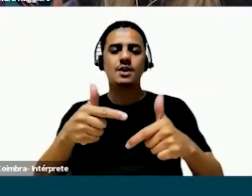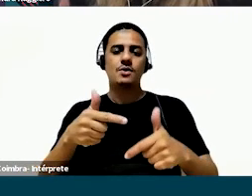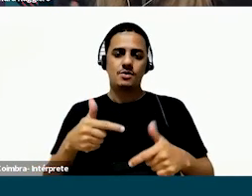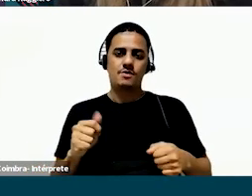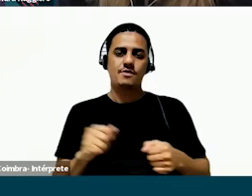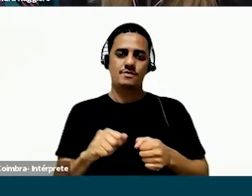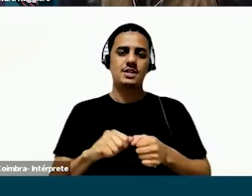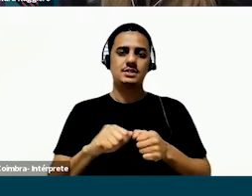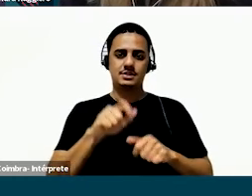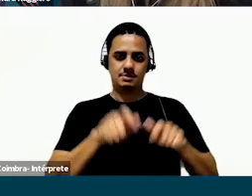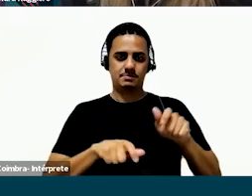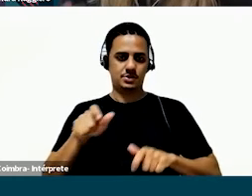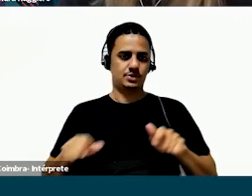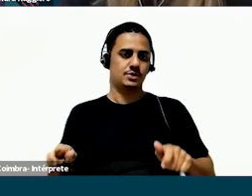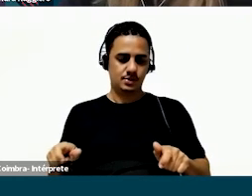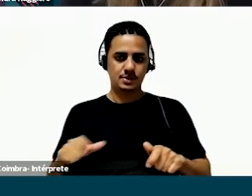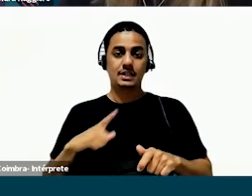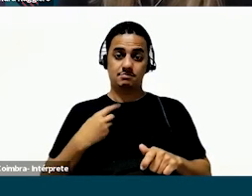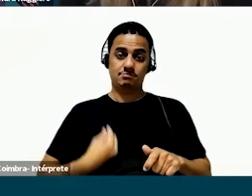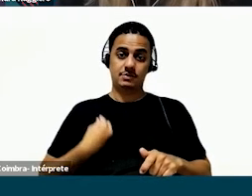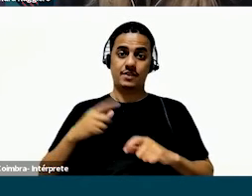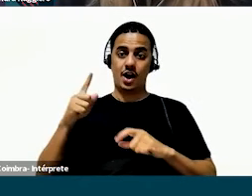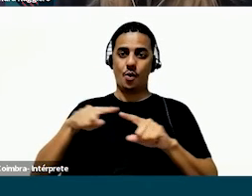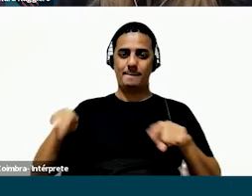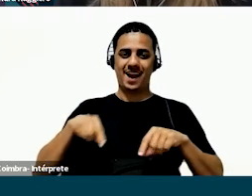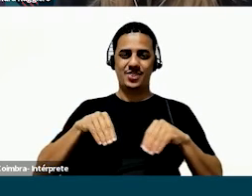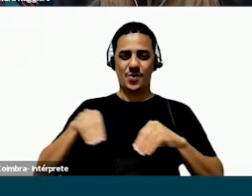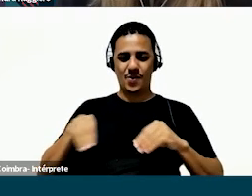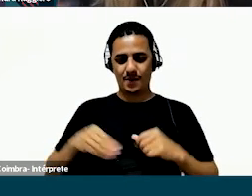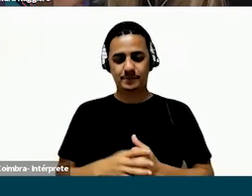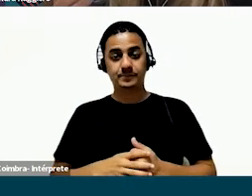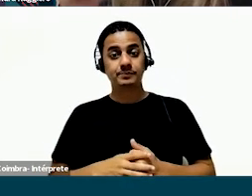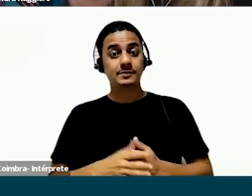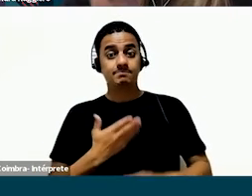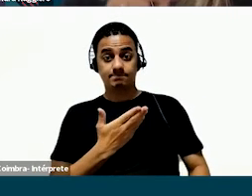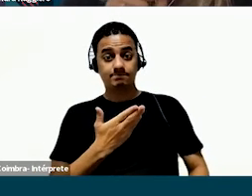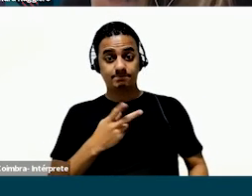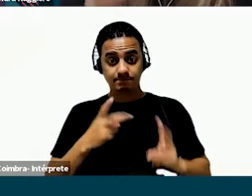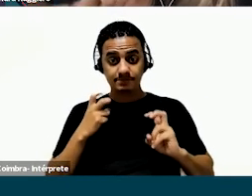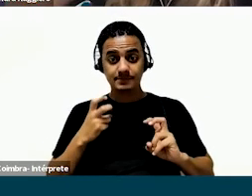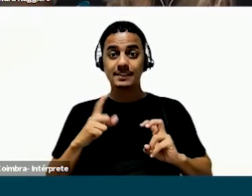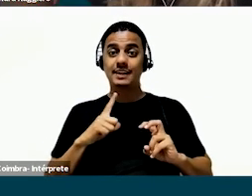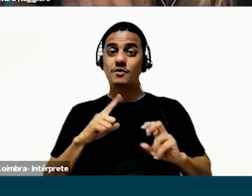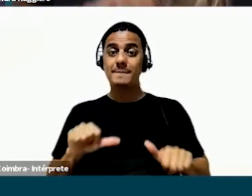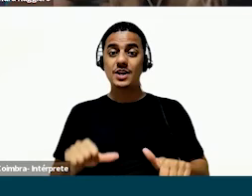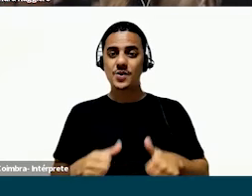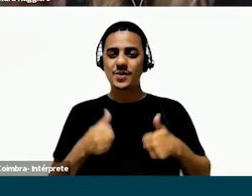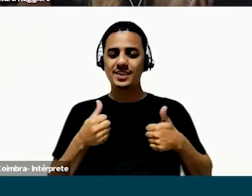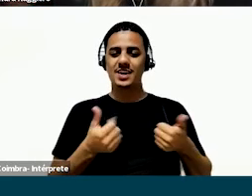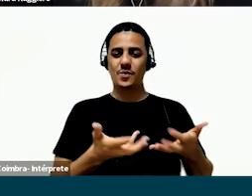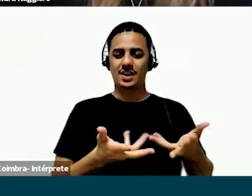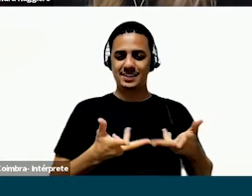ações para o operador que estava lá na sala de controle. Então, percebam que aqui trouxemos uma